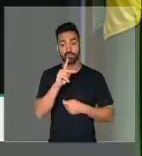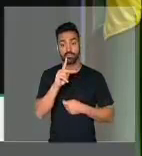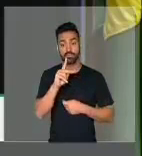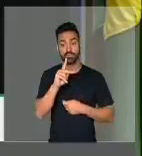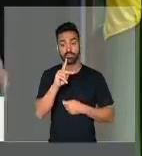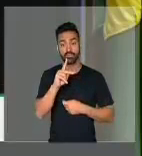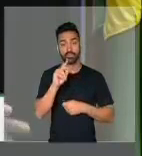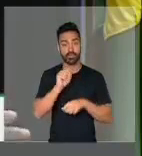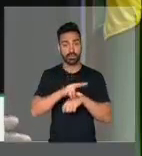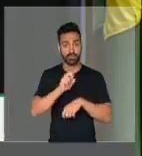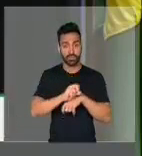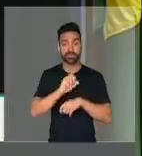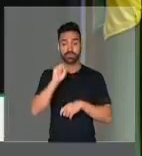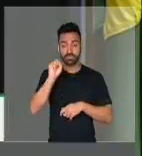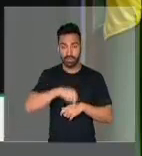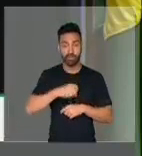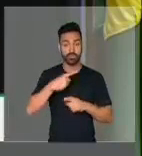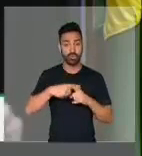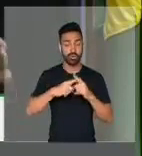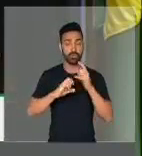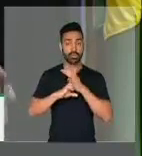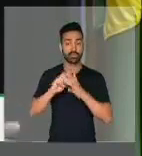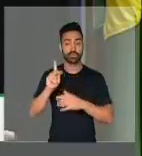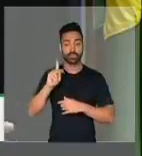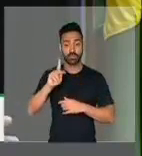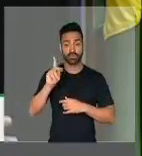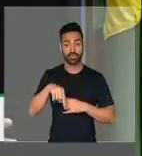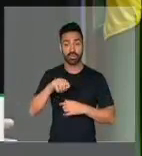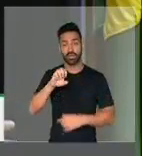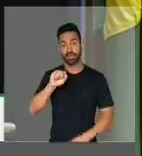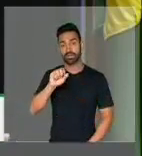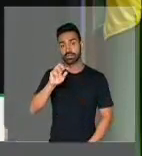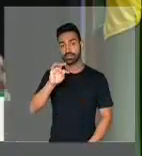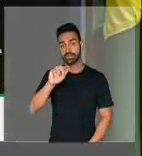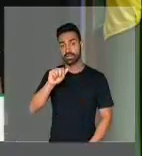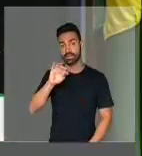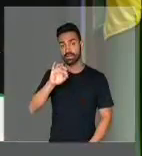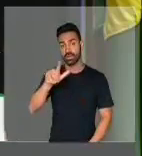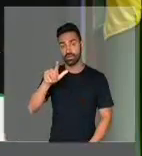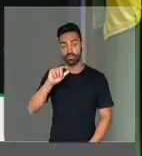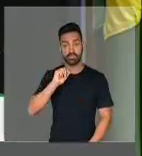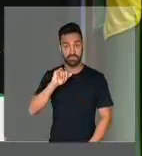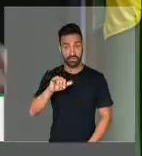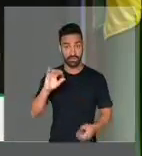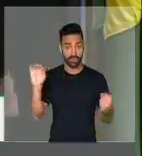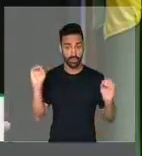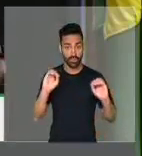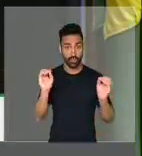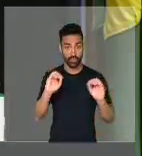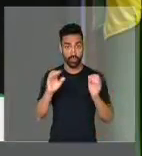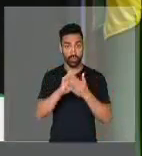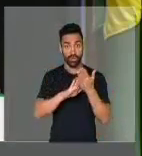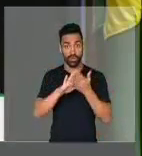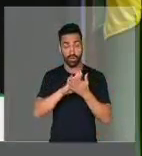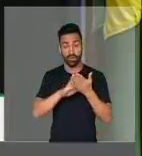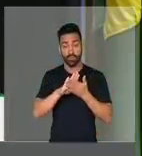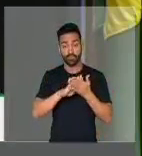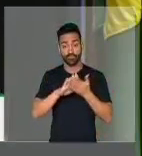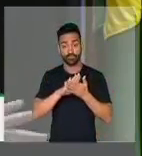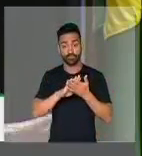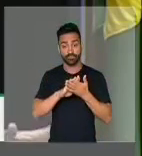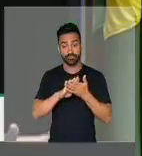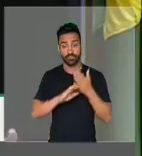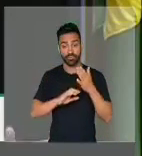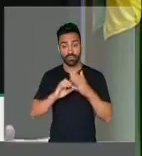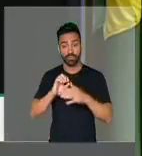Faz, porque a Petrobras, já foi dito aqui por Radiovaldo, é uma empresa estatal. Se não houvesse razão de ser dessa empresa